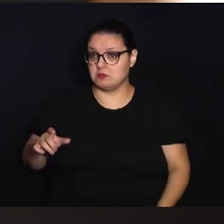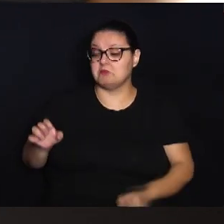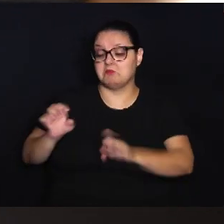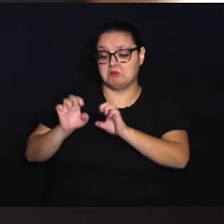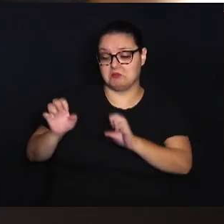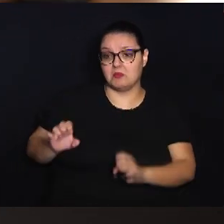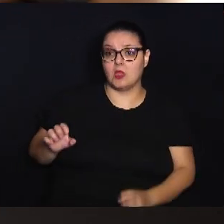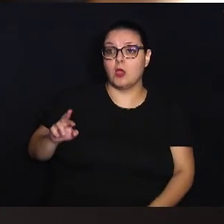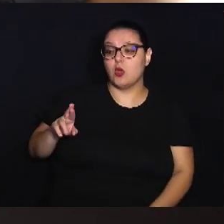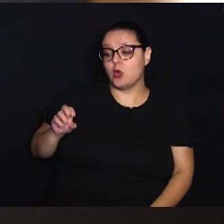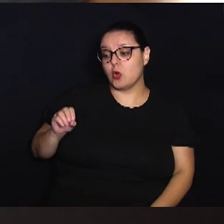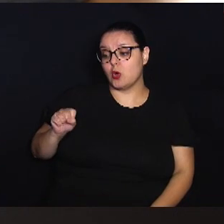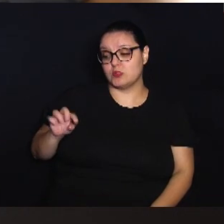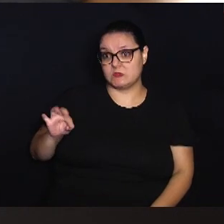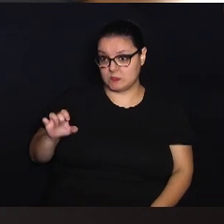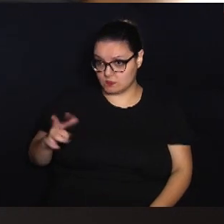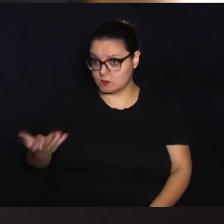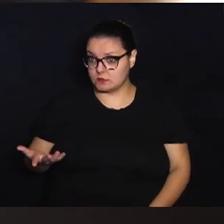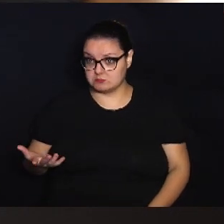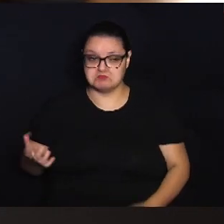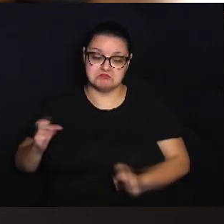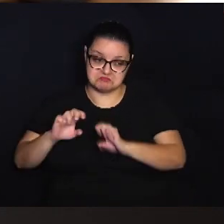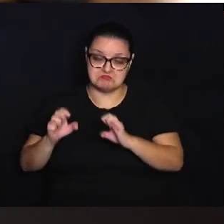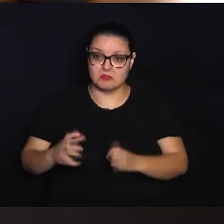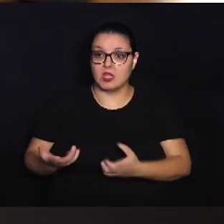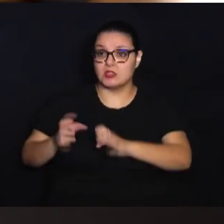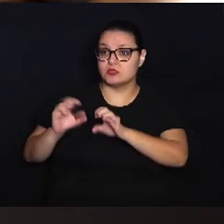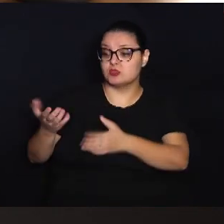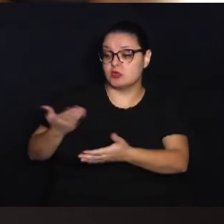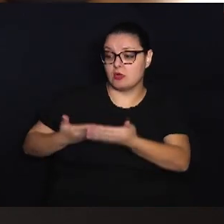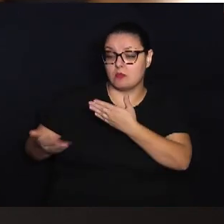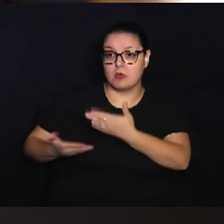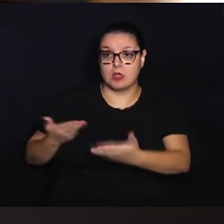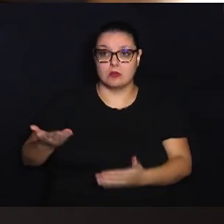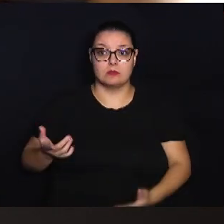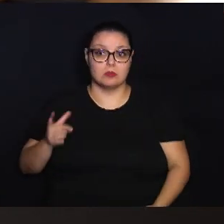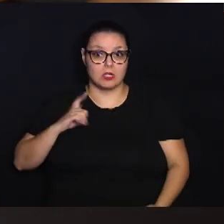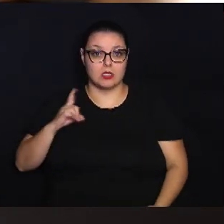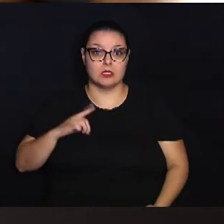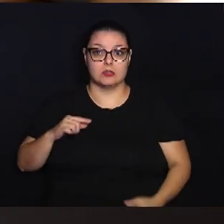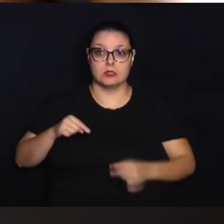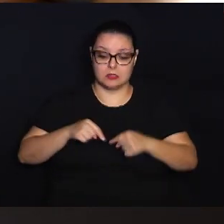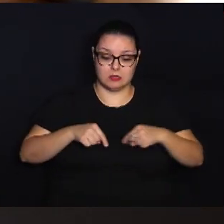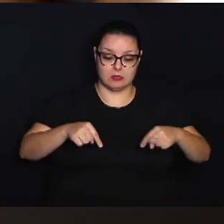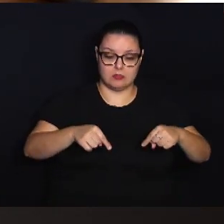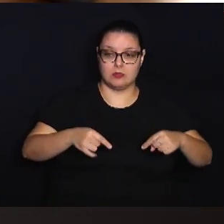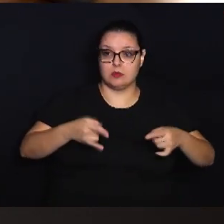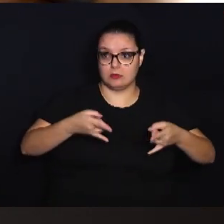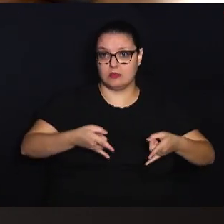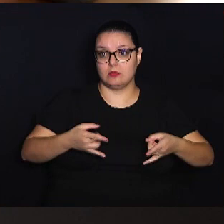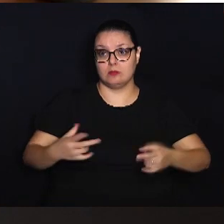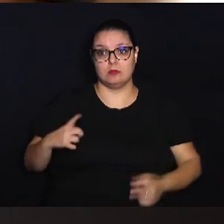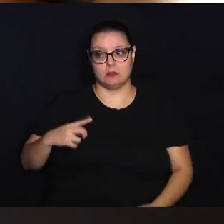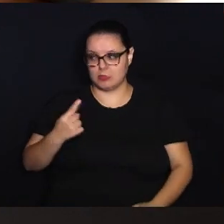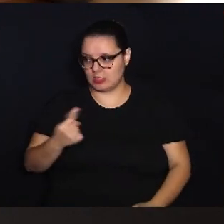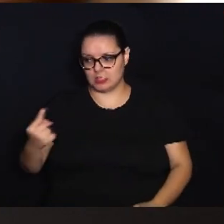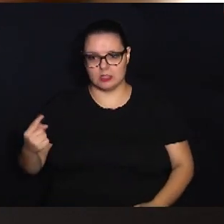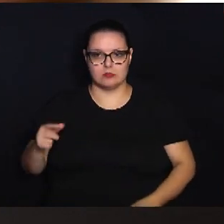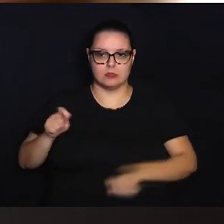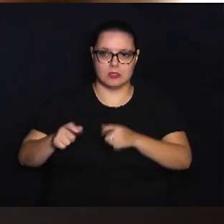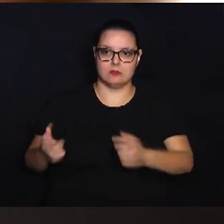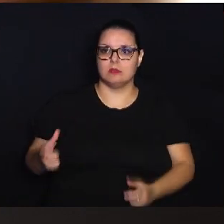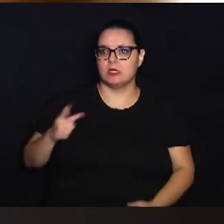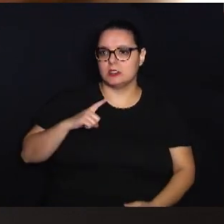bem estruturados, hostels mais simples, né? Normalmente você tem estruturas compartilhadas, então você tem os quartos individual para cada